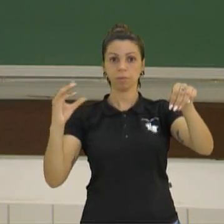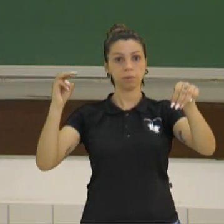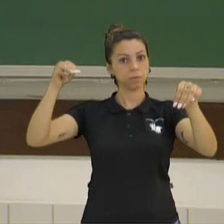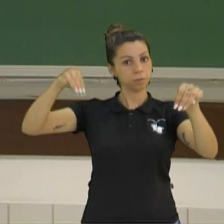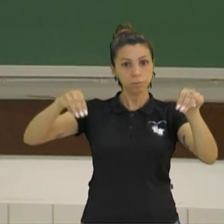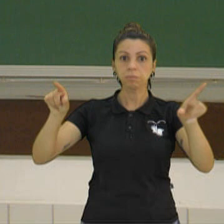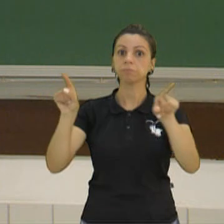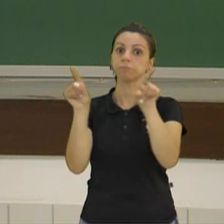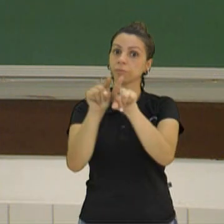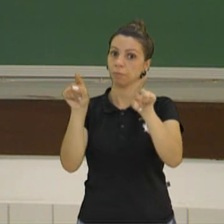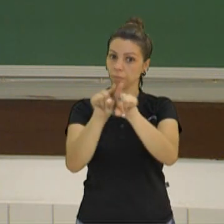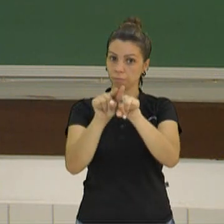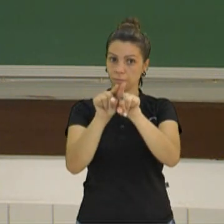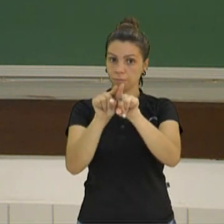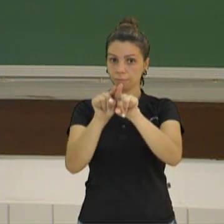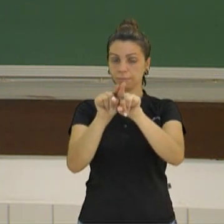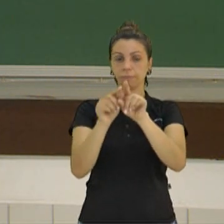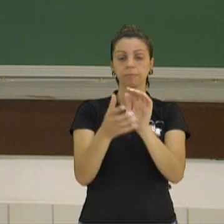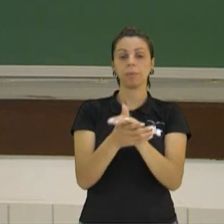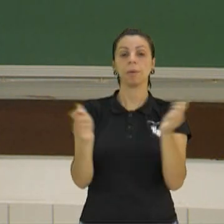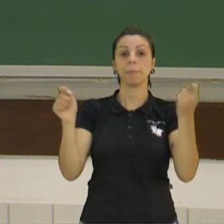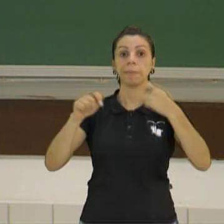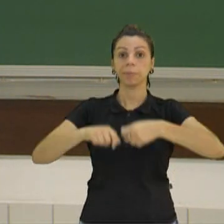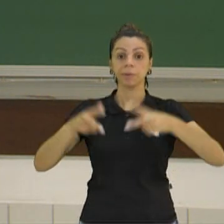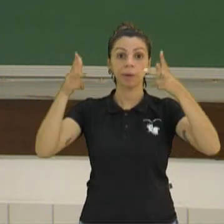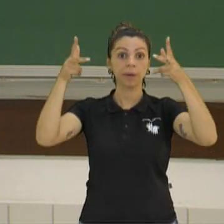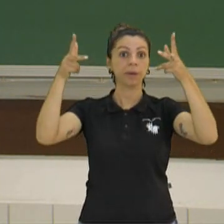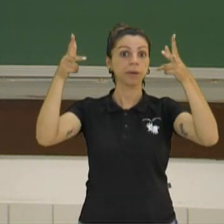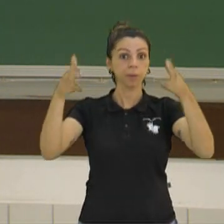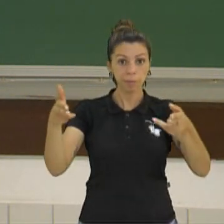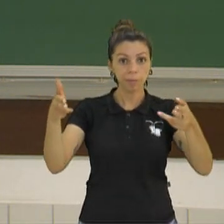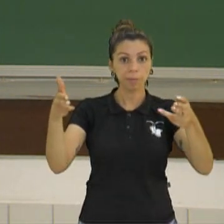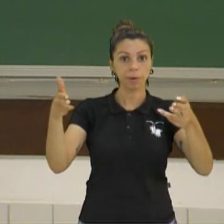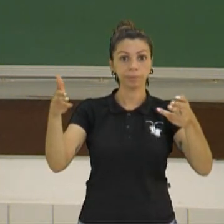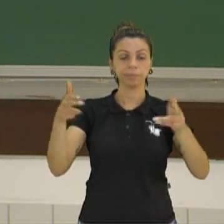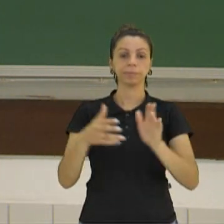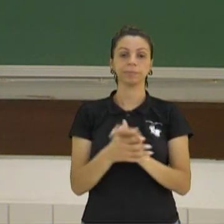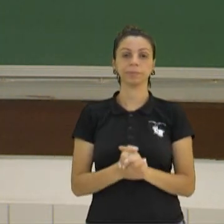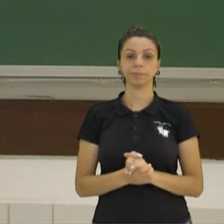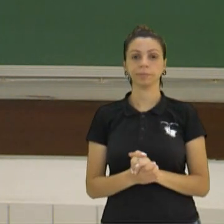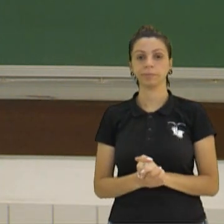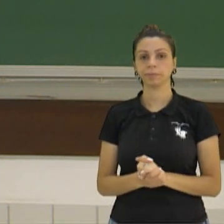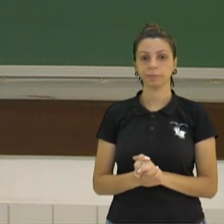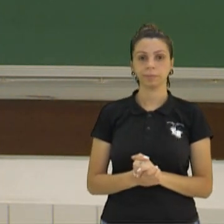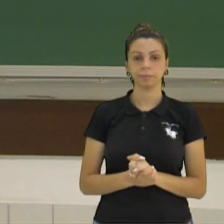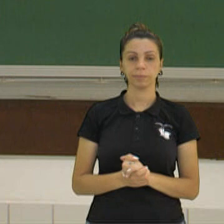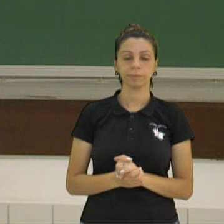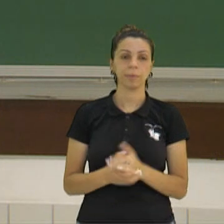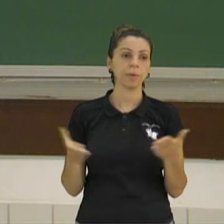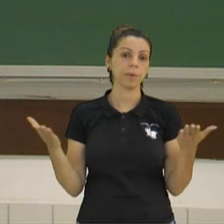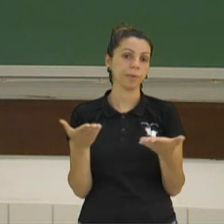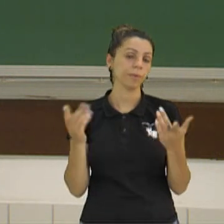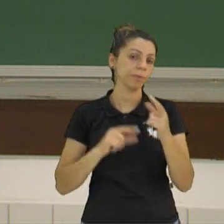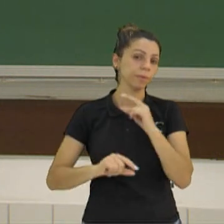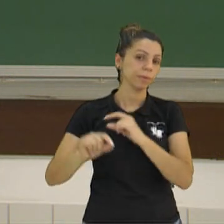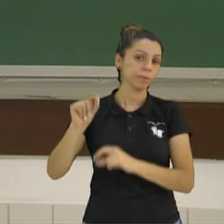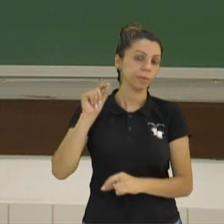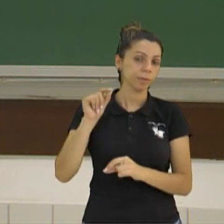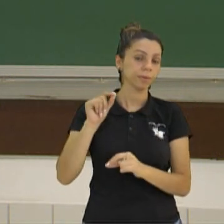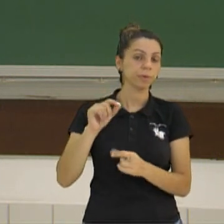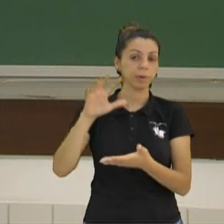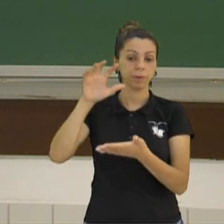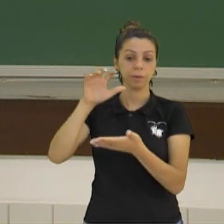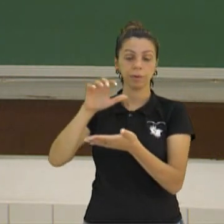centímetros também, certo? Unidade de medida sempre tem que ser a mesma. Hoje nós vamos falar então de